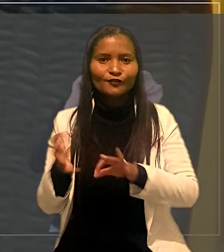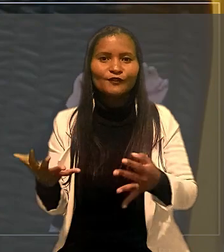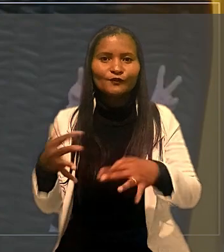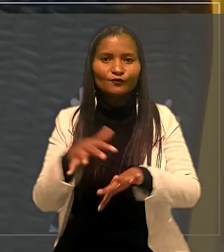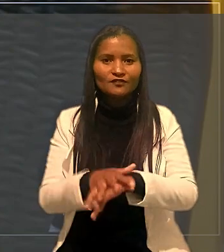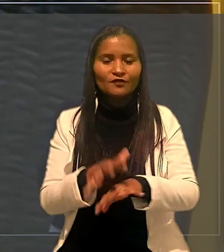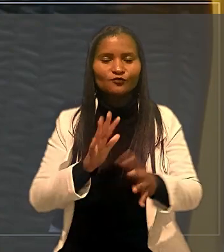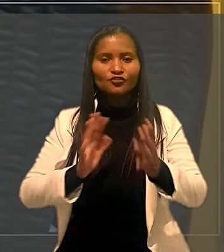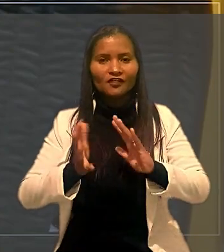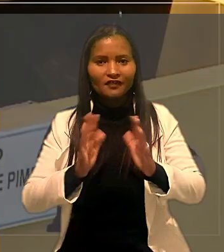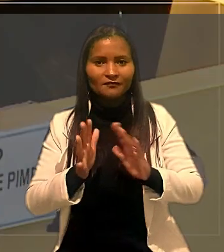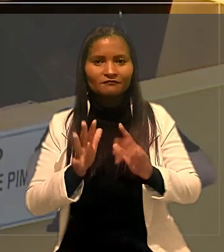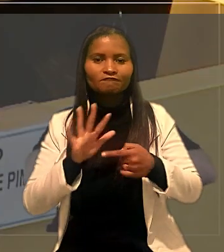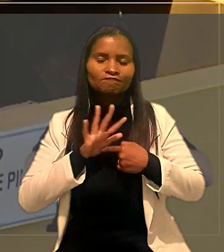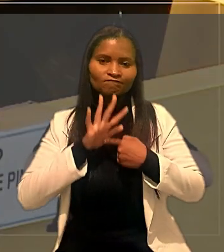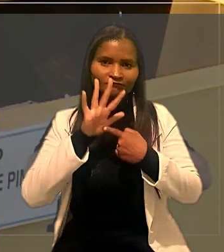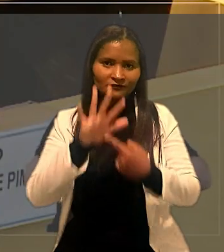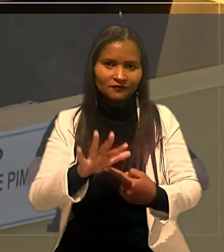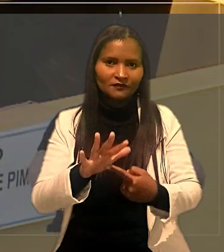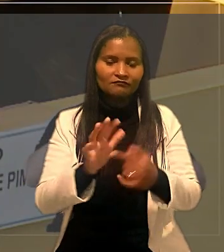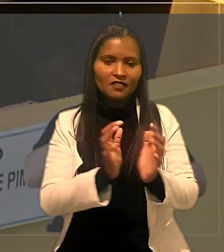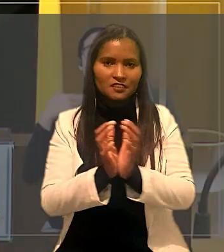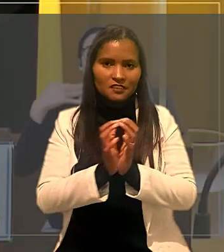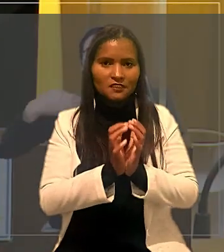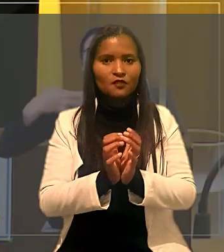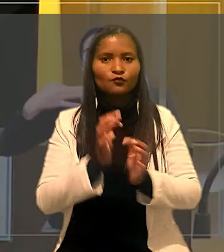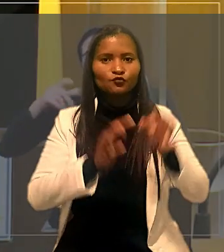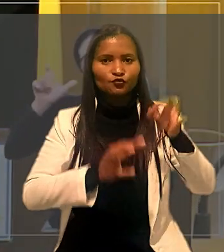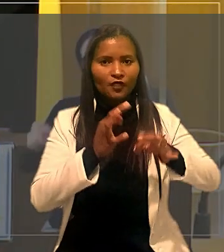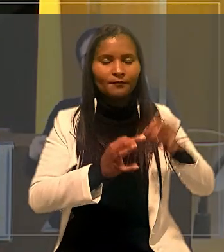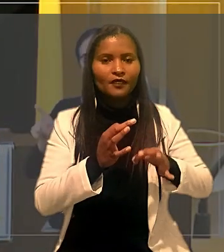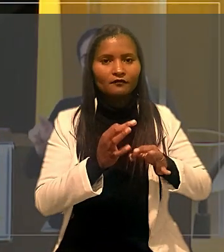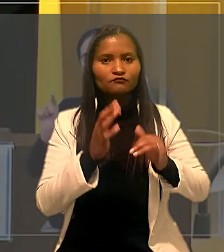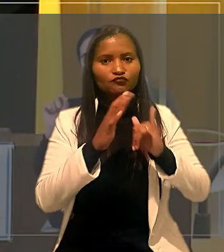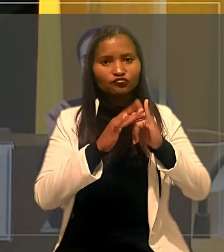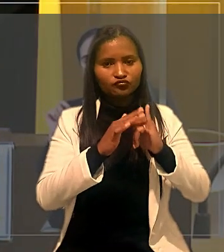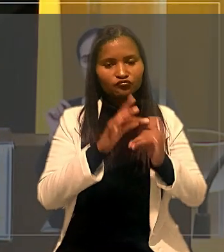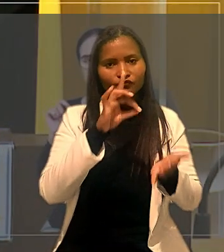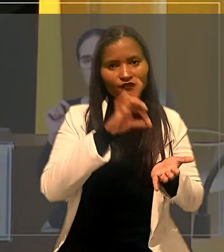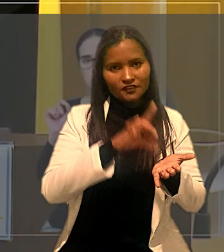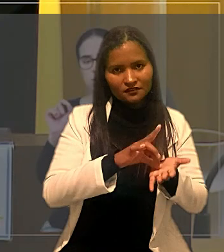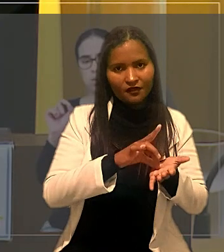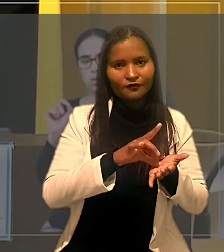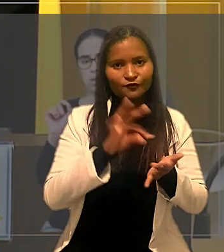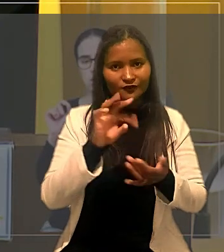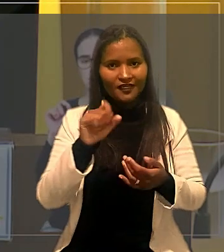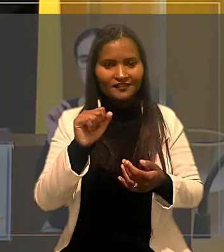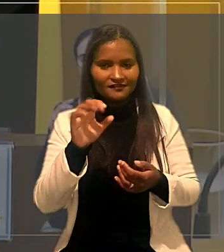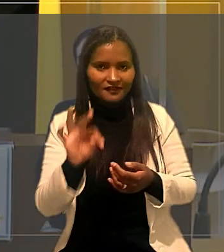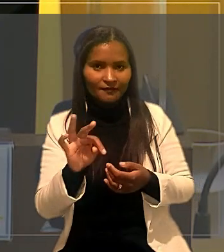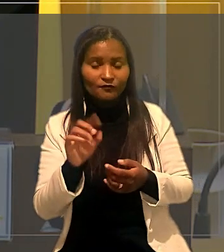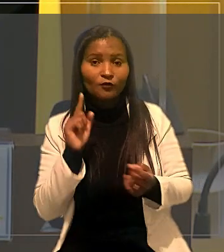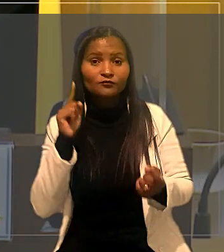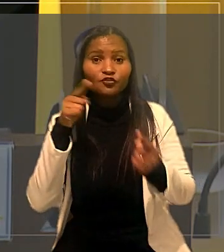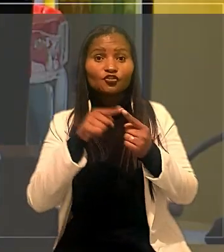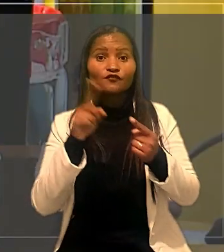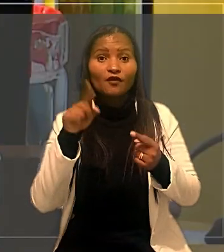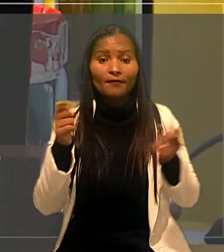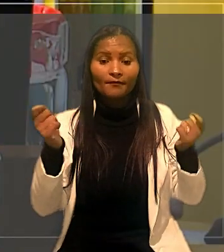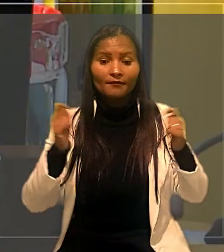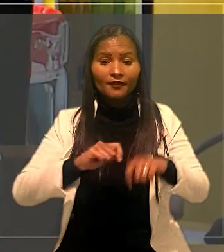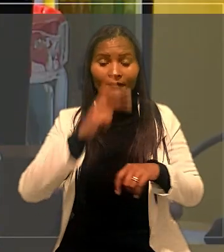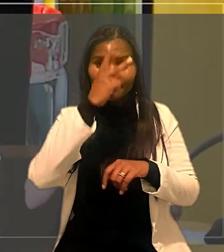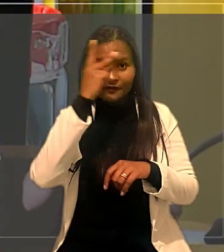de inclusão de Libras nas transmissões das sessões de julgamento pelo canal oficial do TST no YouTube. O objetivo